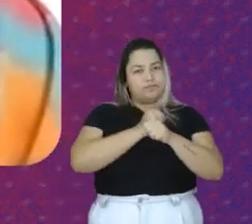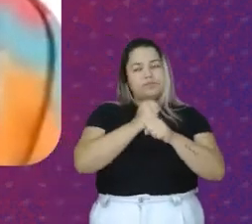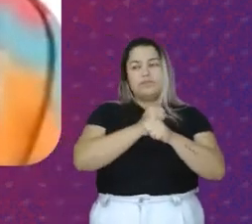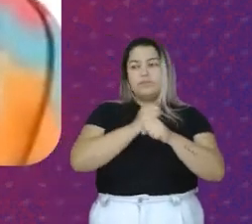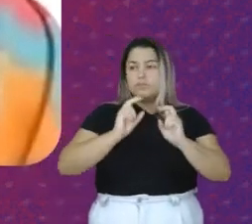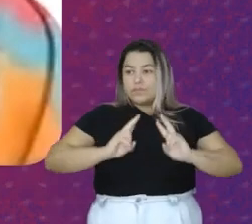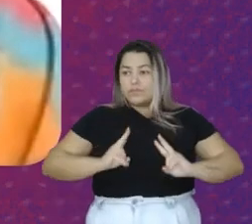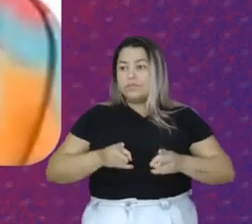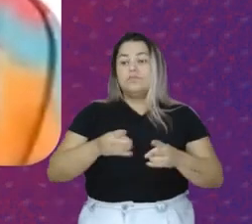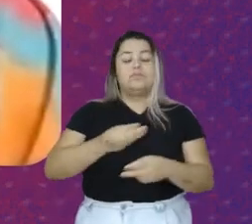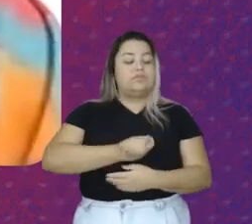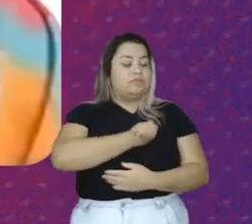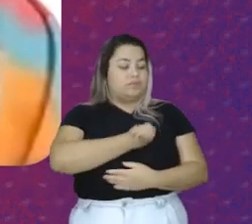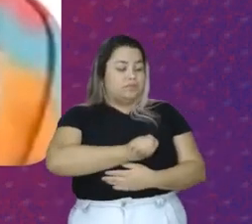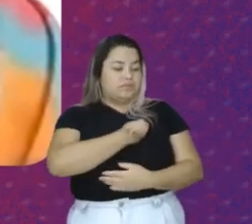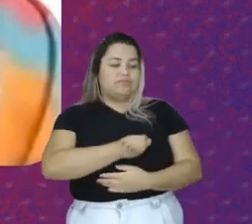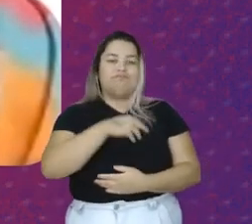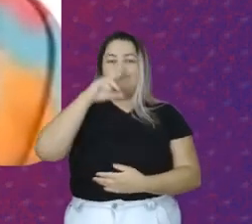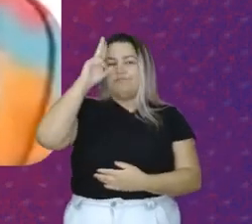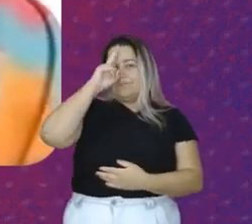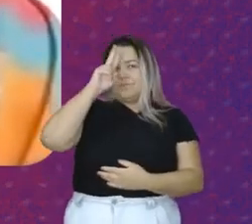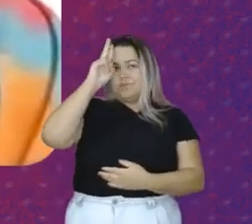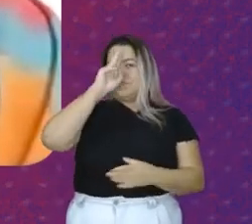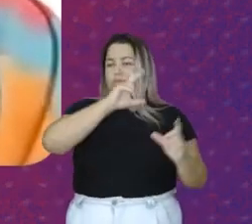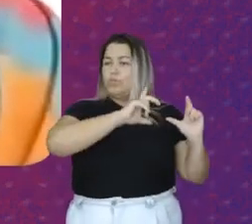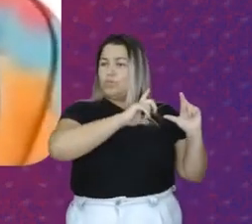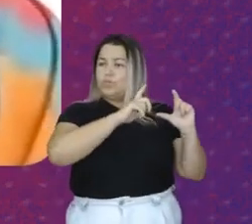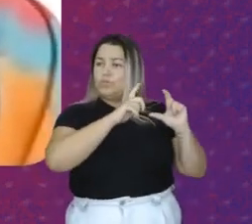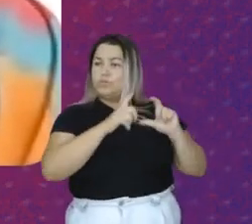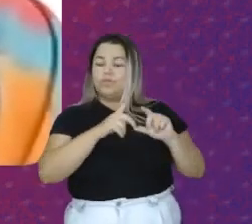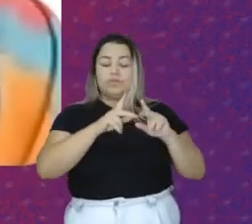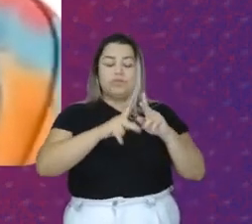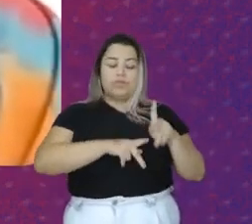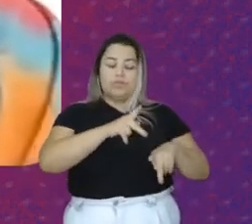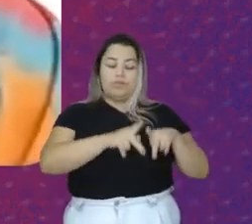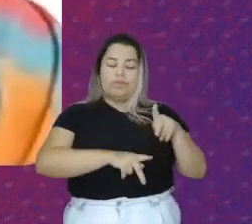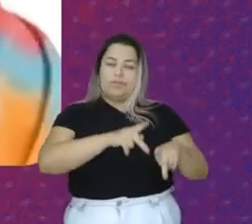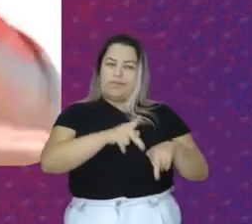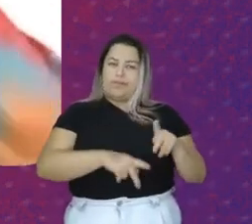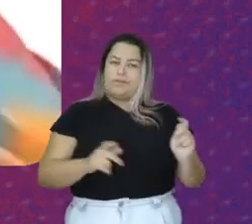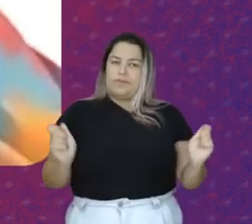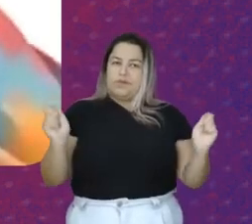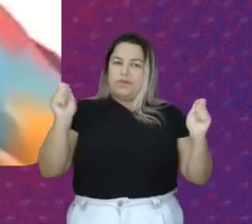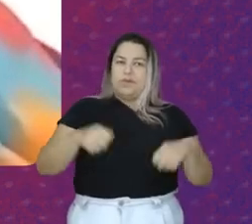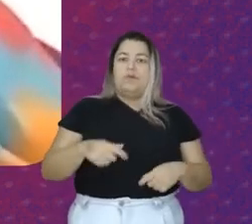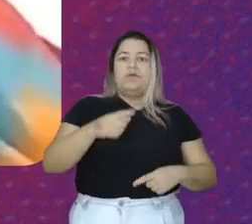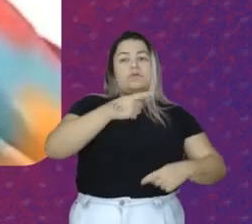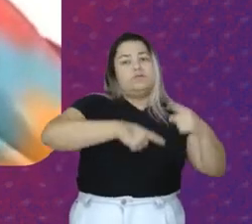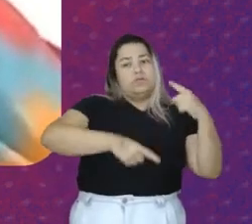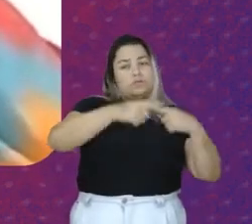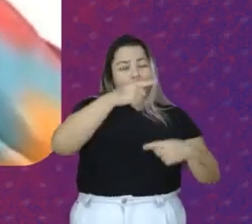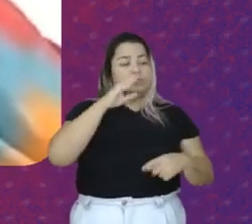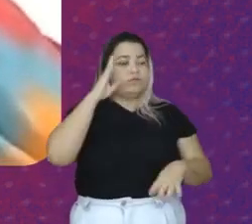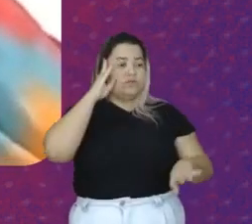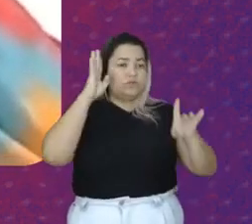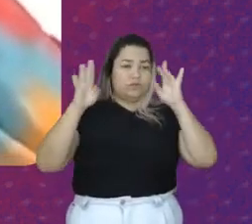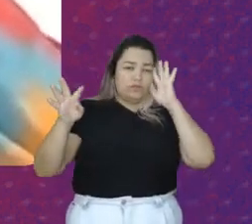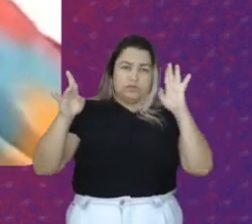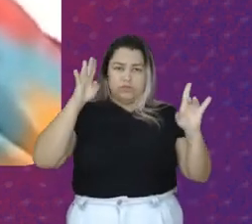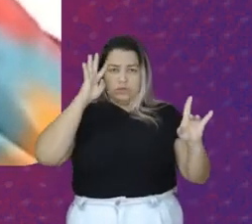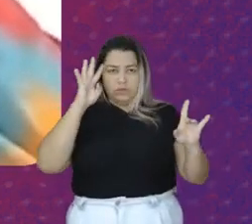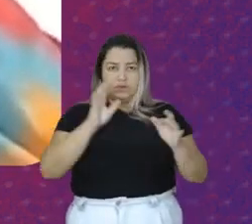continuar mantendo viva a história e a tradição de um povo. Nós vamos precisar construir sonhos